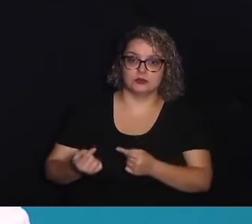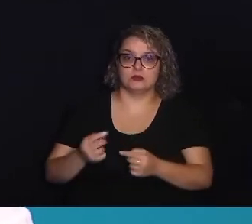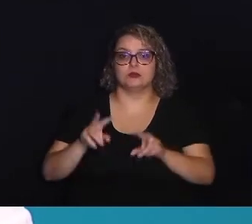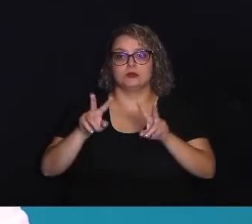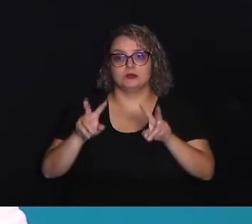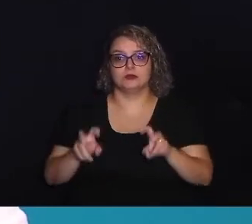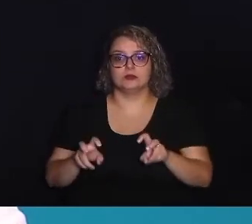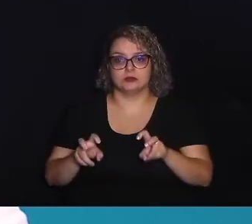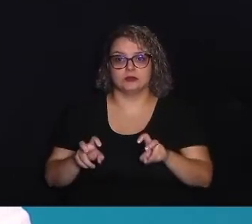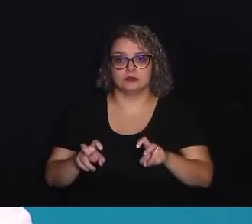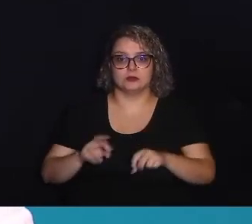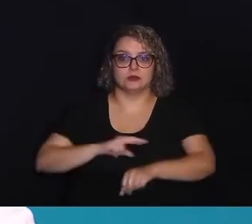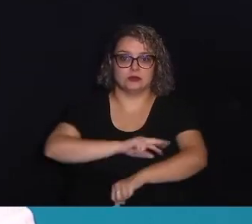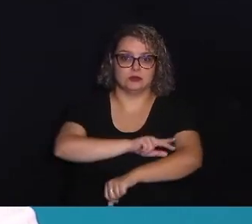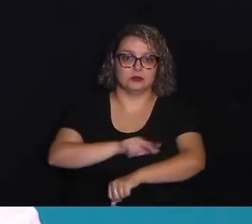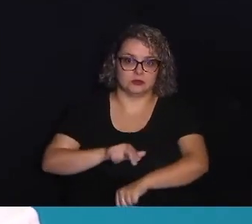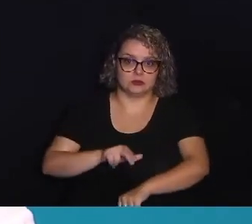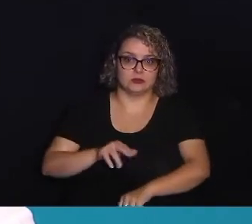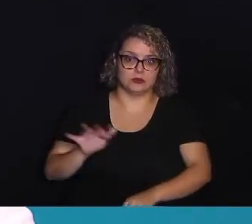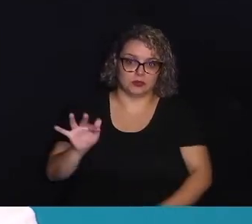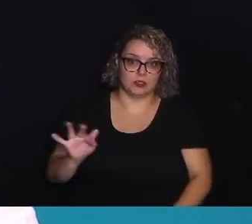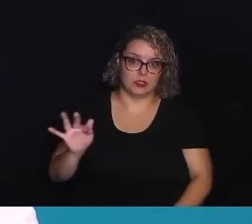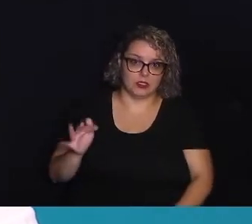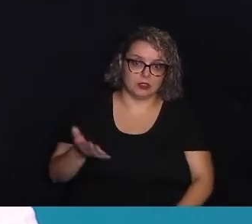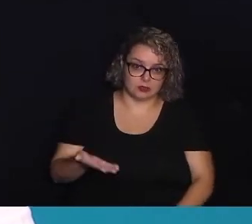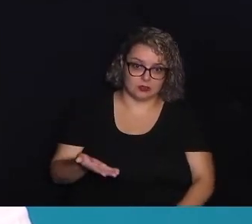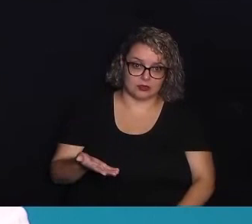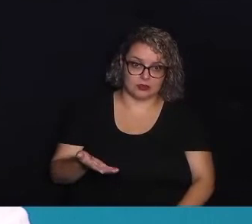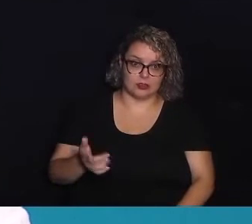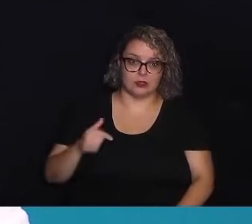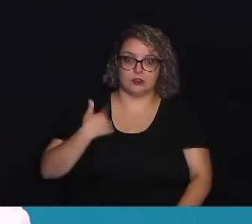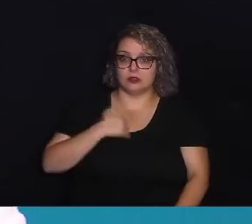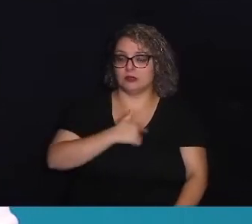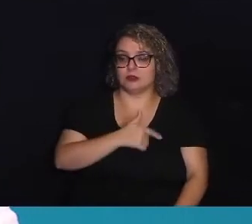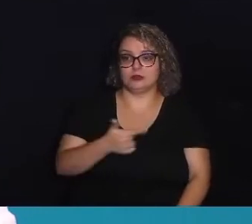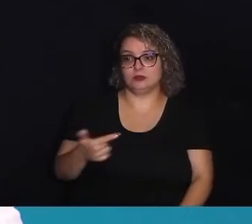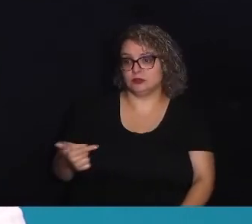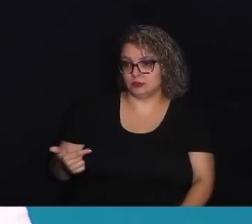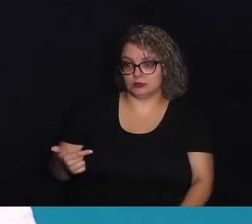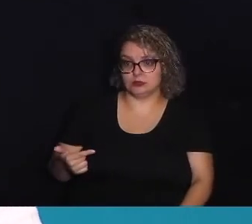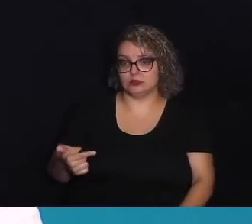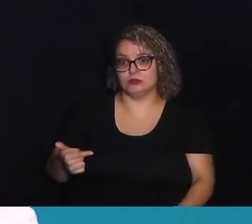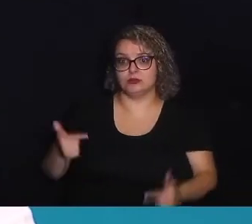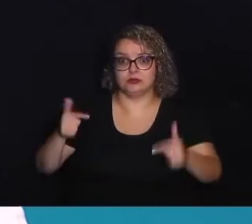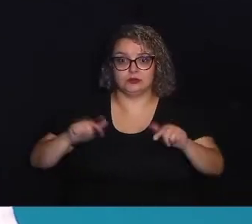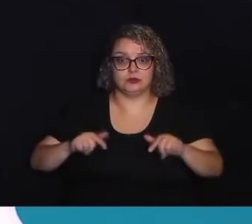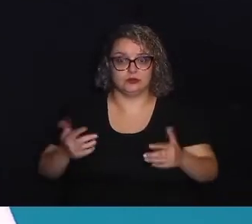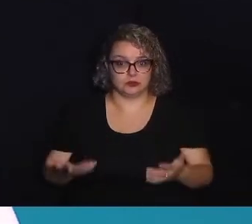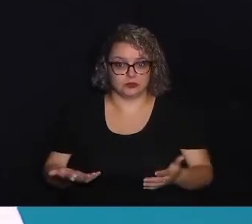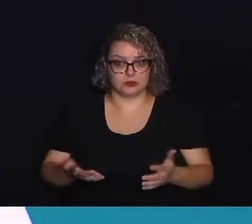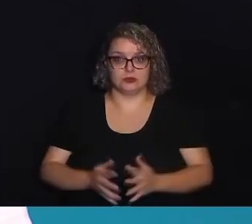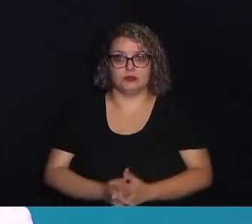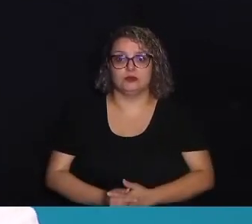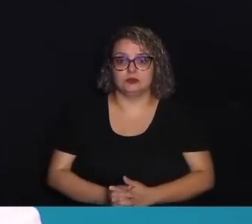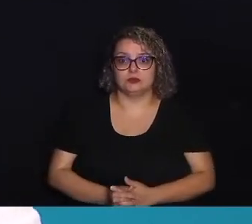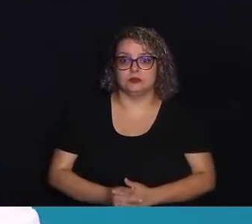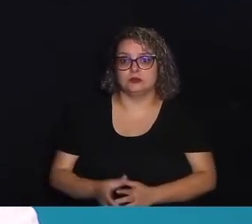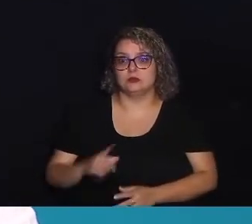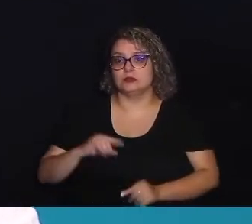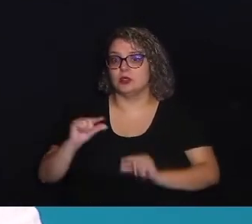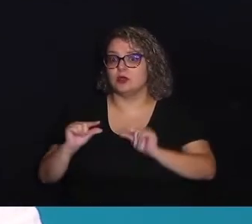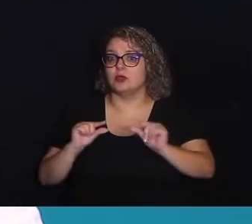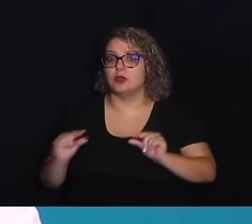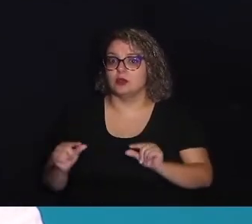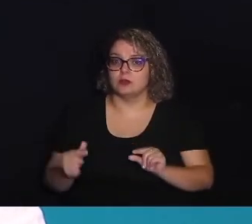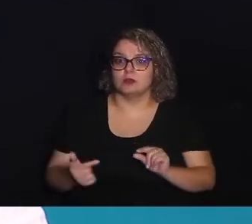necessidade de discussões sobre temática sobre a temática racial aqui na universidade né E a gente não tinha propriamente esse